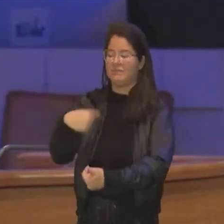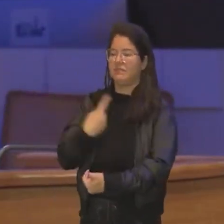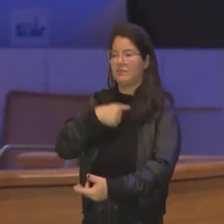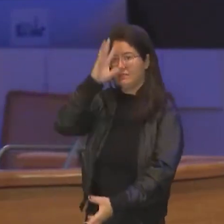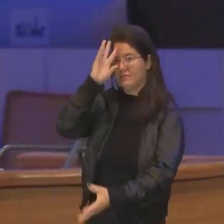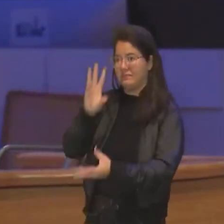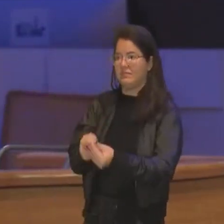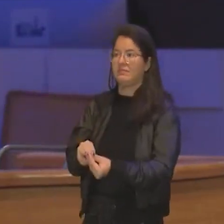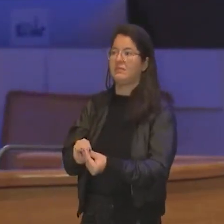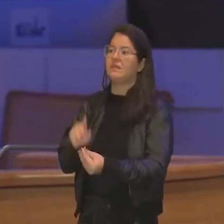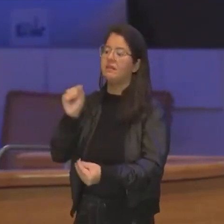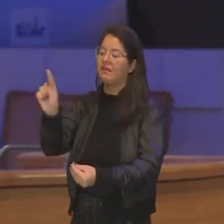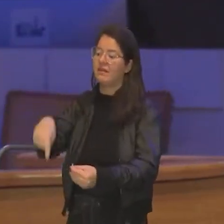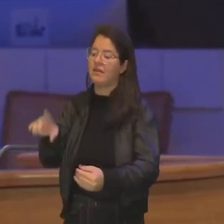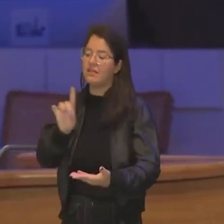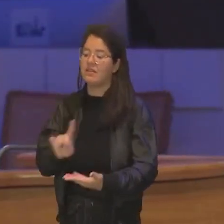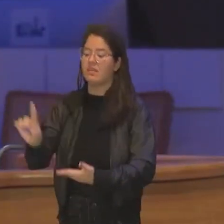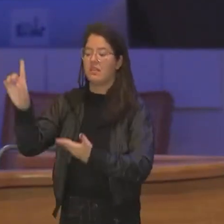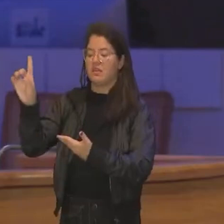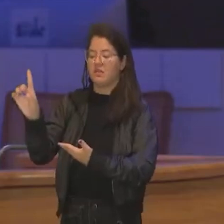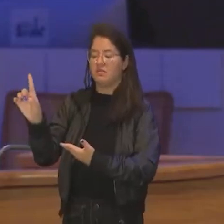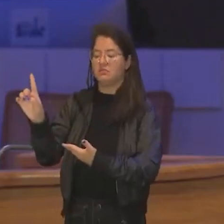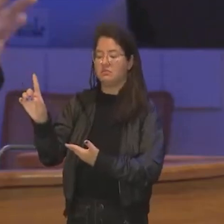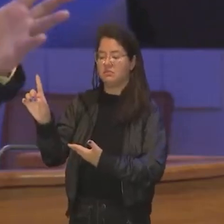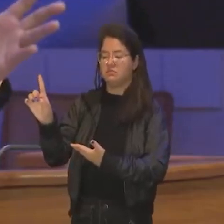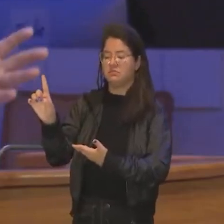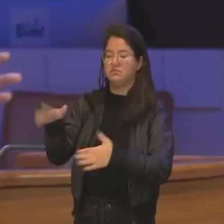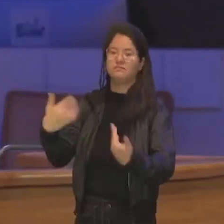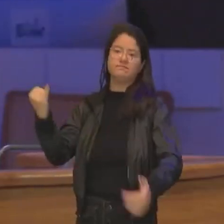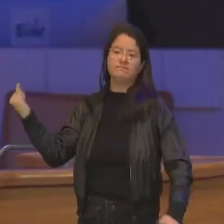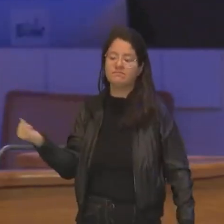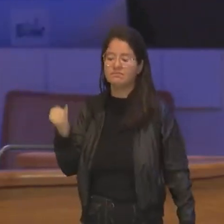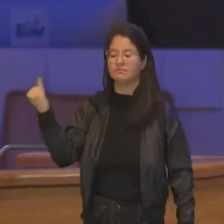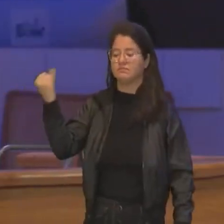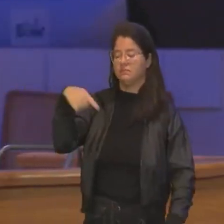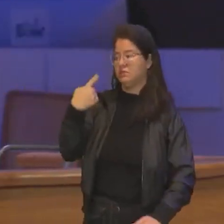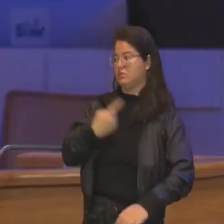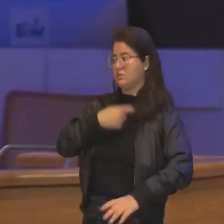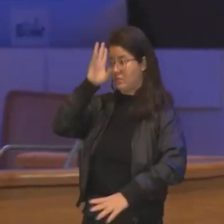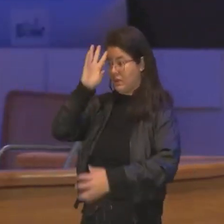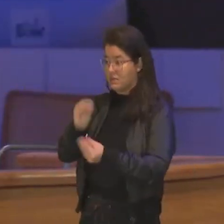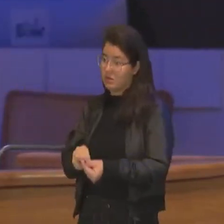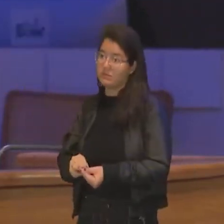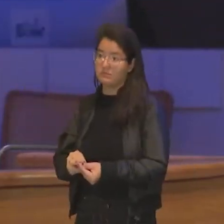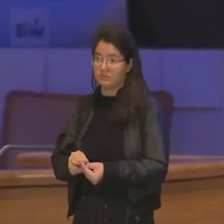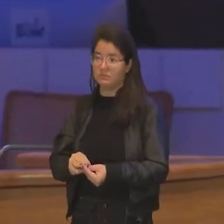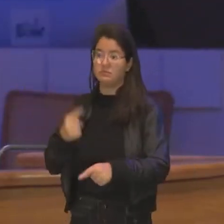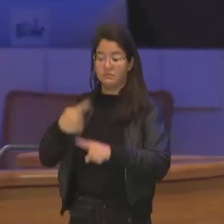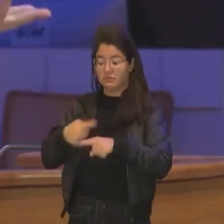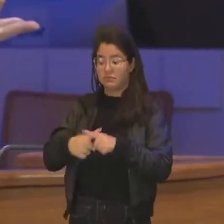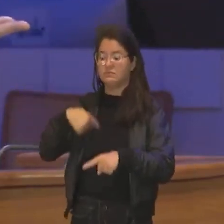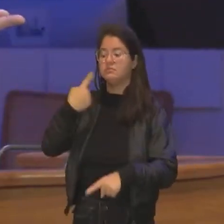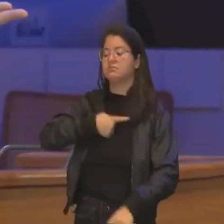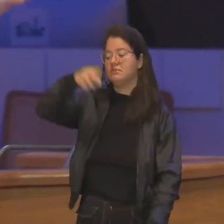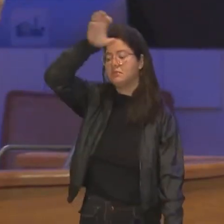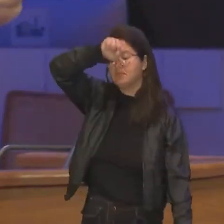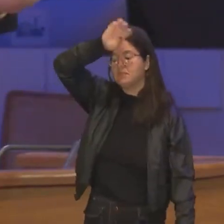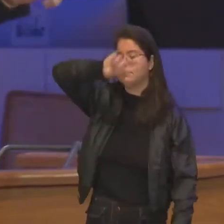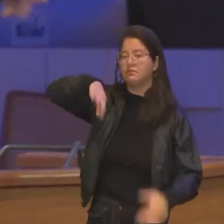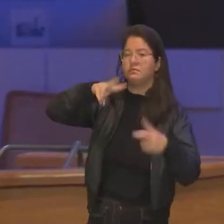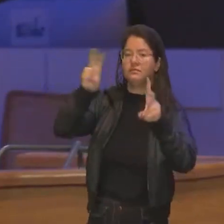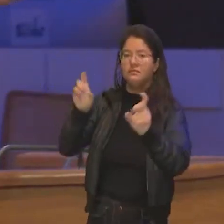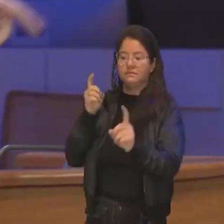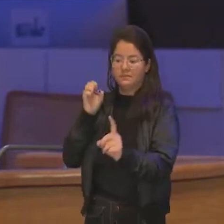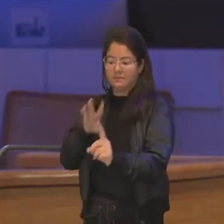entendemos e sabemos quem é Deus na pessoa de Cristo. Isso é fundamental para o nosso entendimento. Porque nós aprendemos de doutrina, muitas